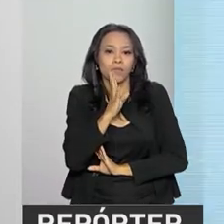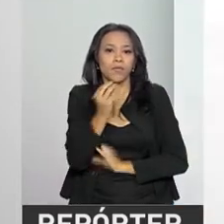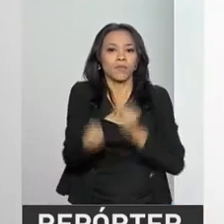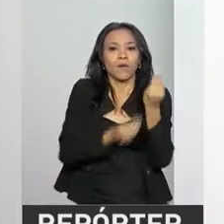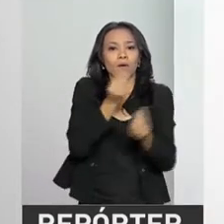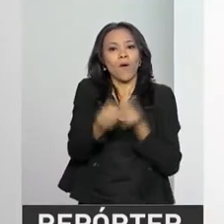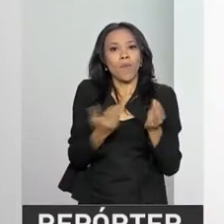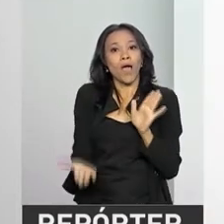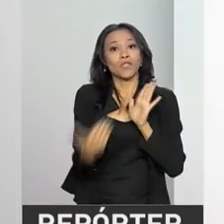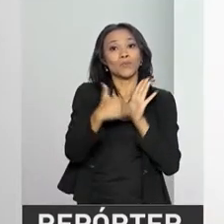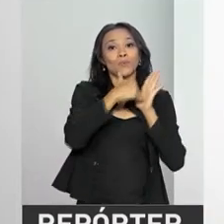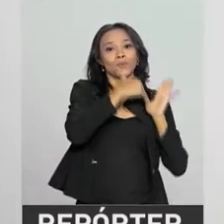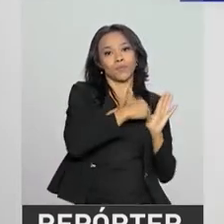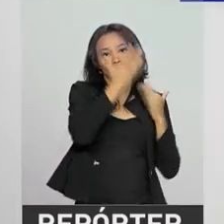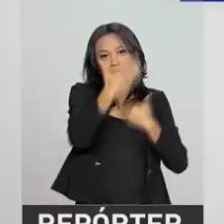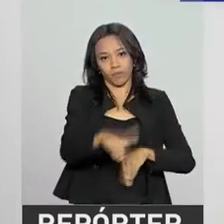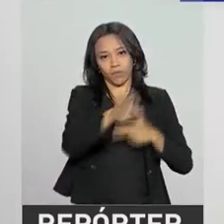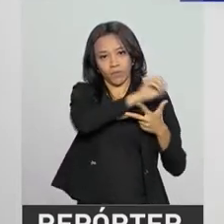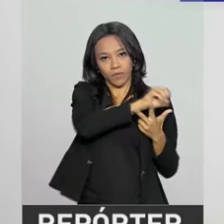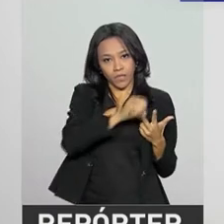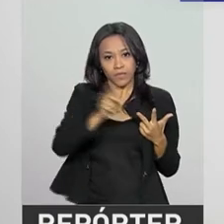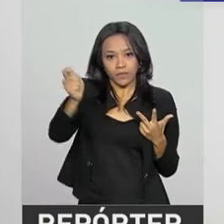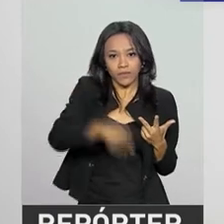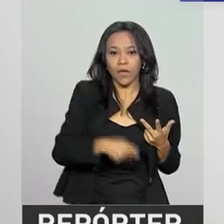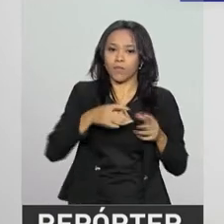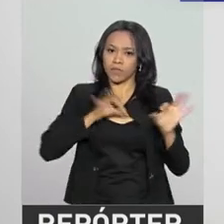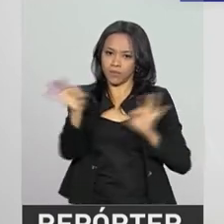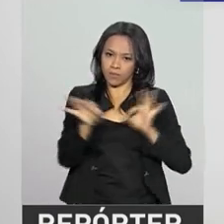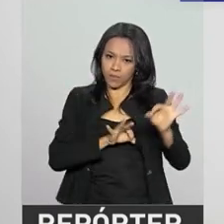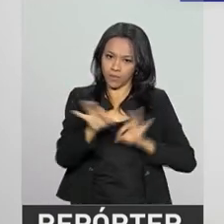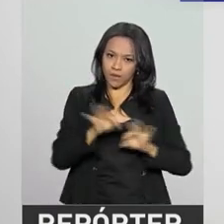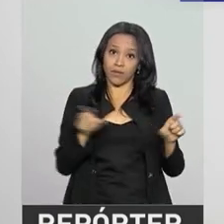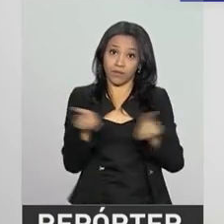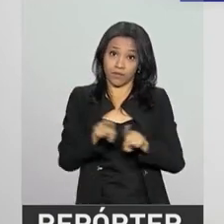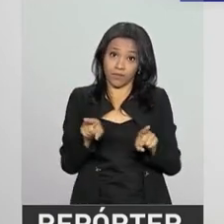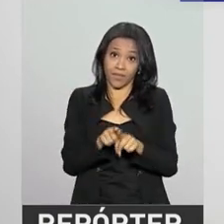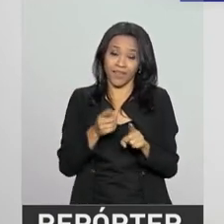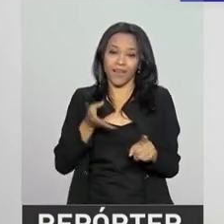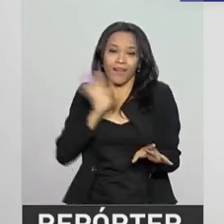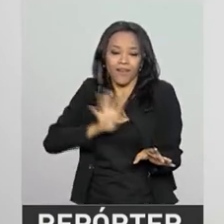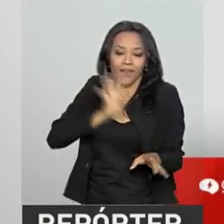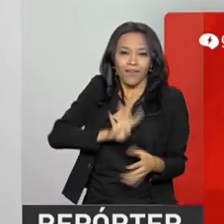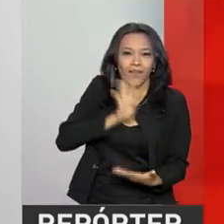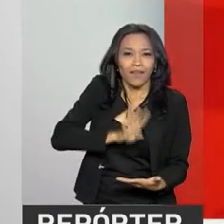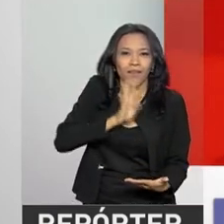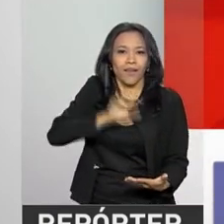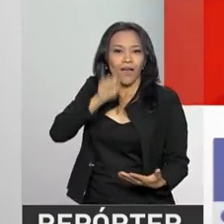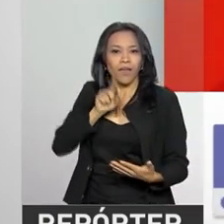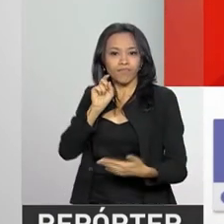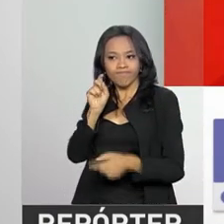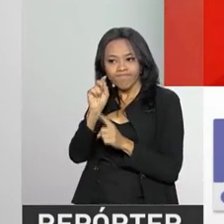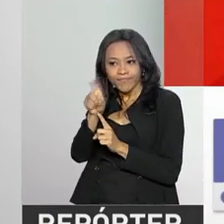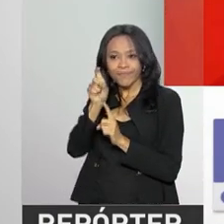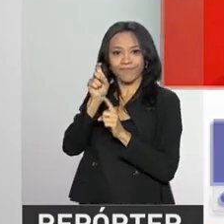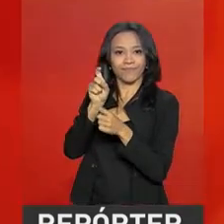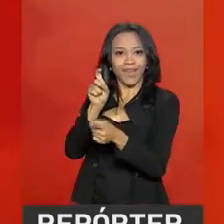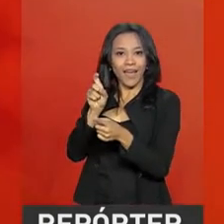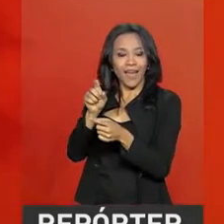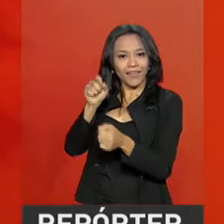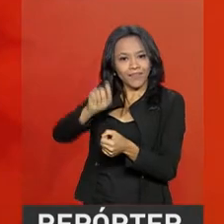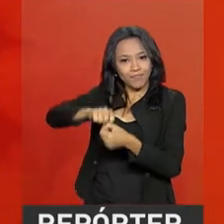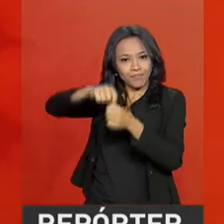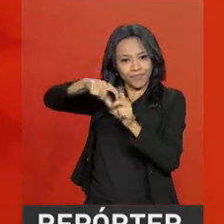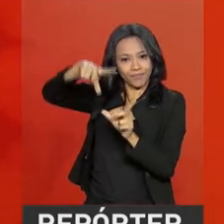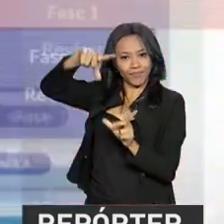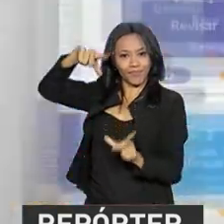questões das últimas edições do exame é possível se preparar também de uma forma mais divertida é só acessar os jogos do geek games e criar